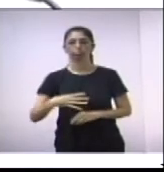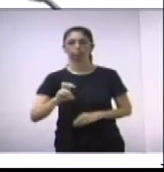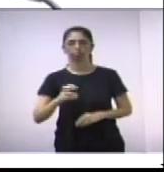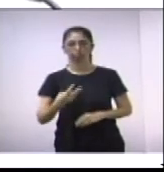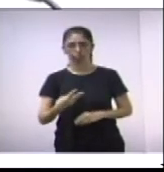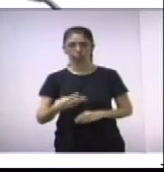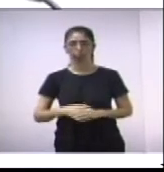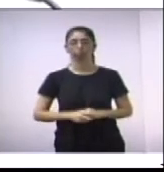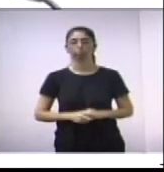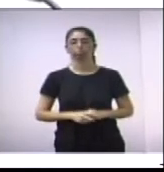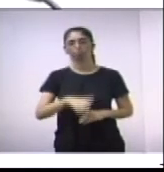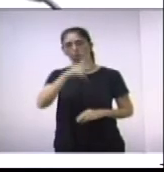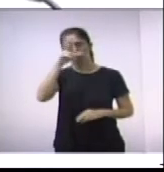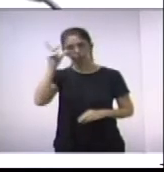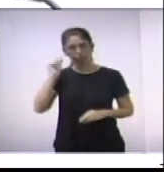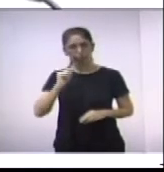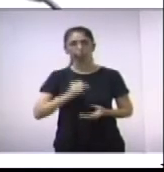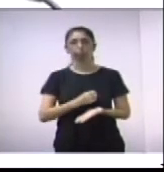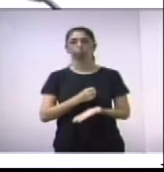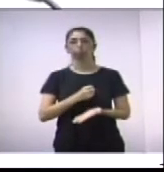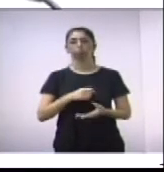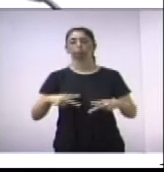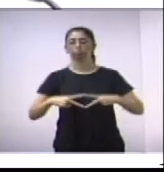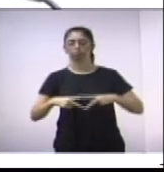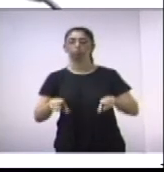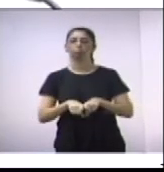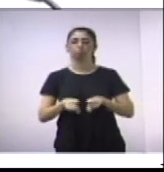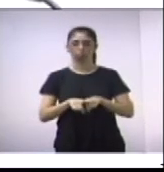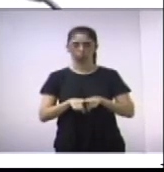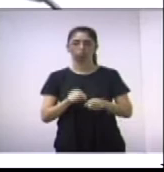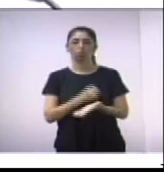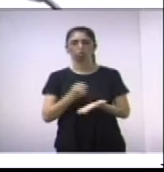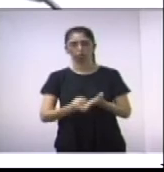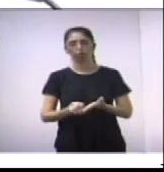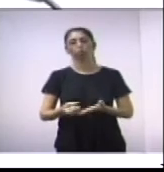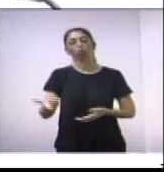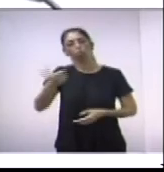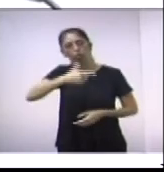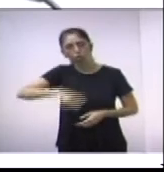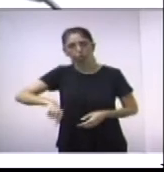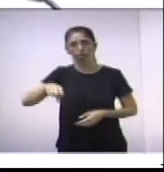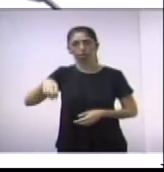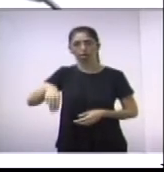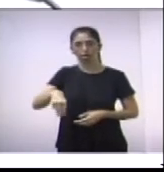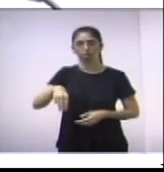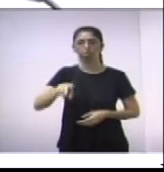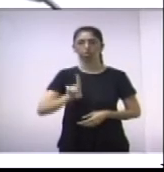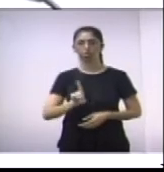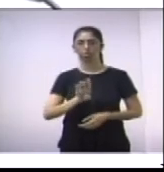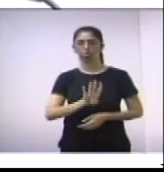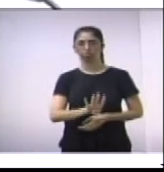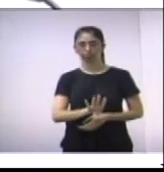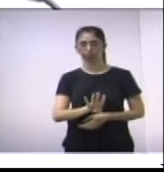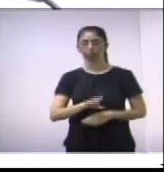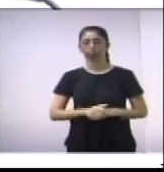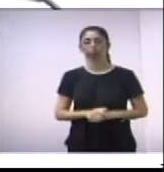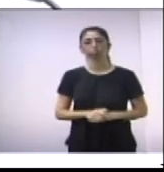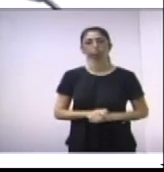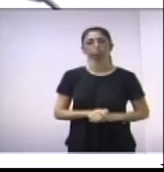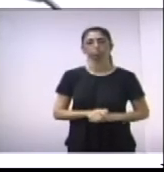Devido ao tal pregão, a Prefeitura de Paulínia contratou a empresa MD4 para a apresentação de 8 shows carnavalescos, sendo que